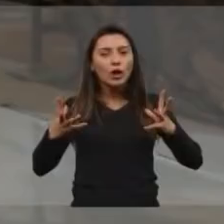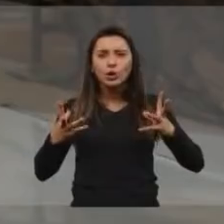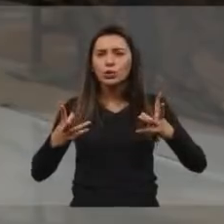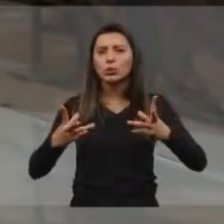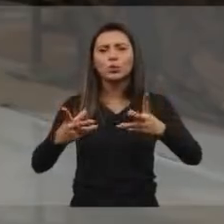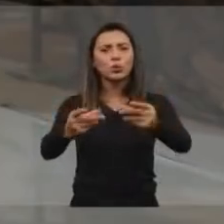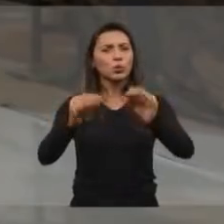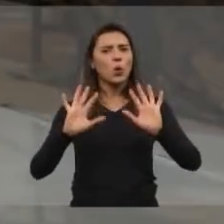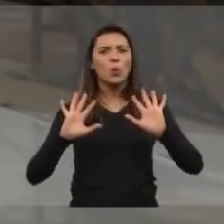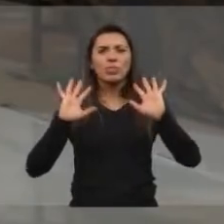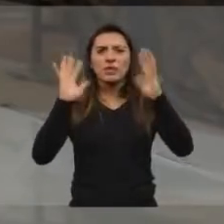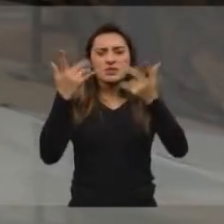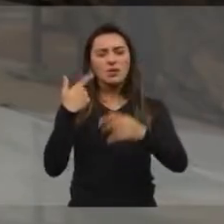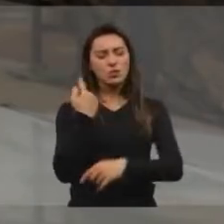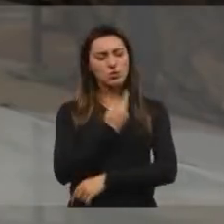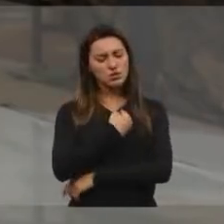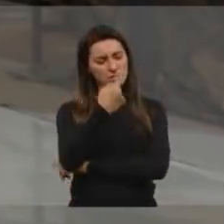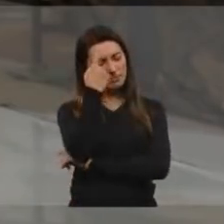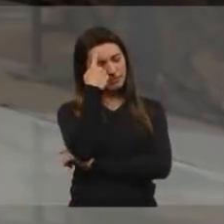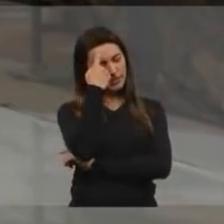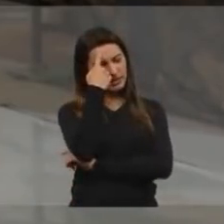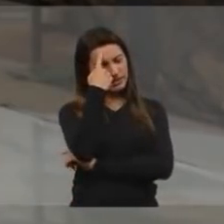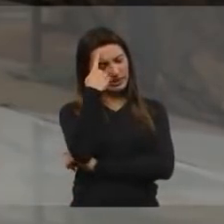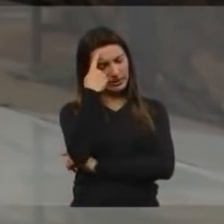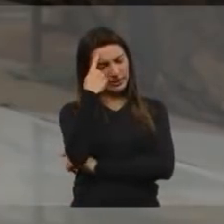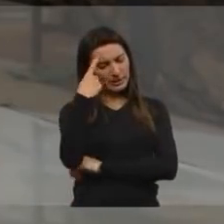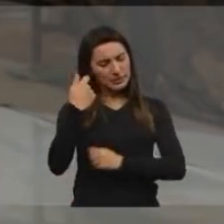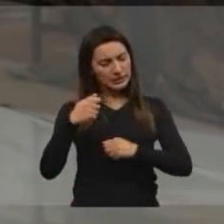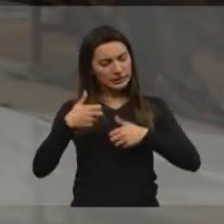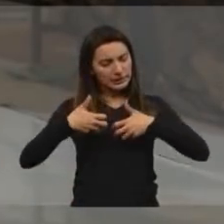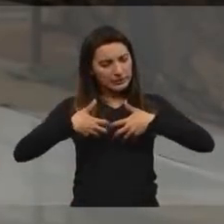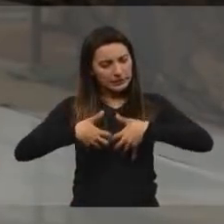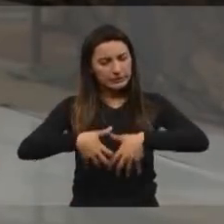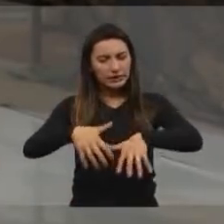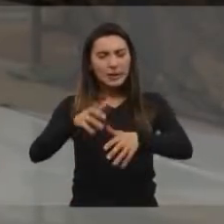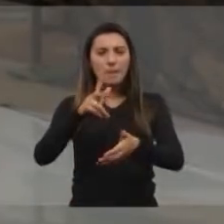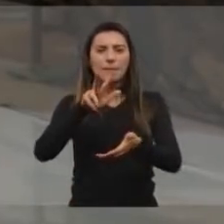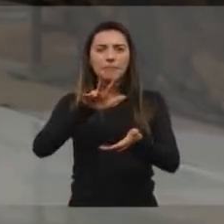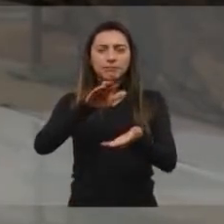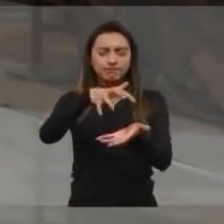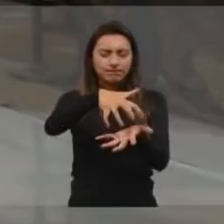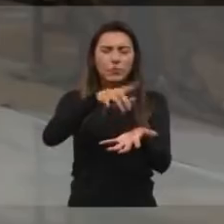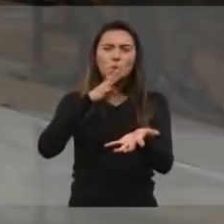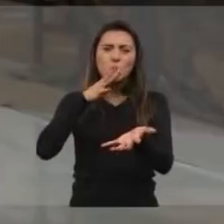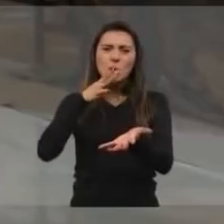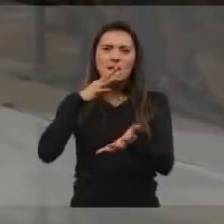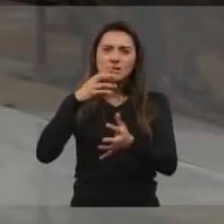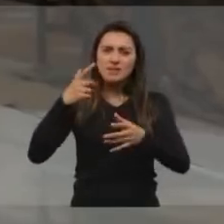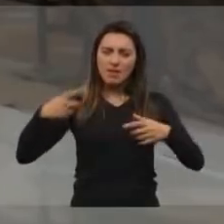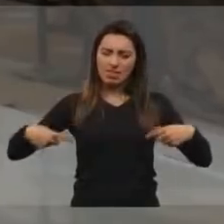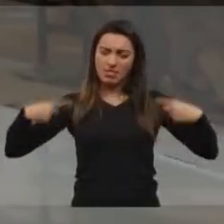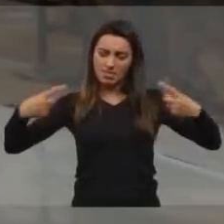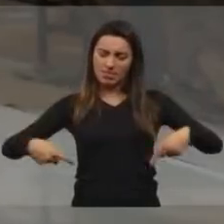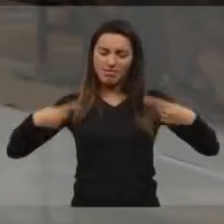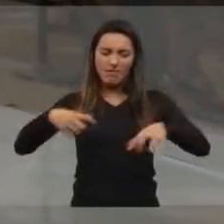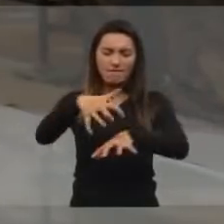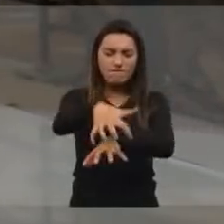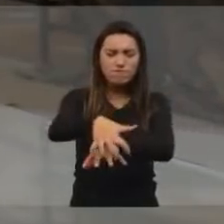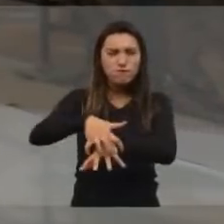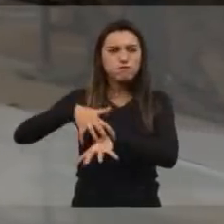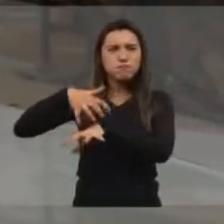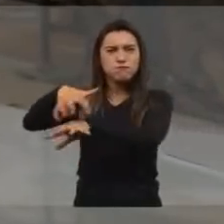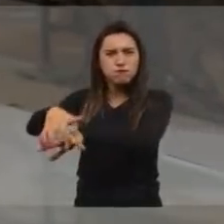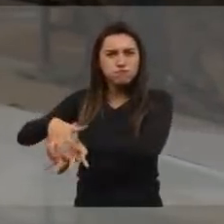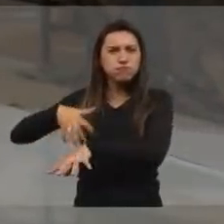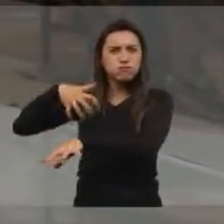que nos faz repensar é como um arado que risca terra e deveria arriscar nossos